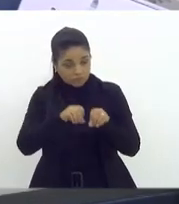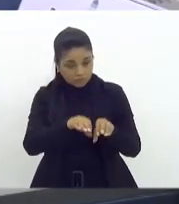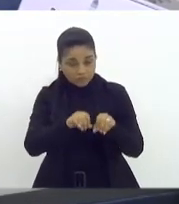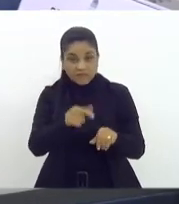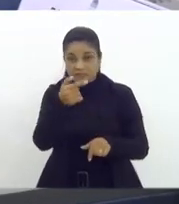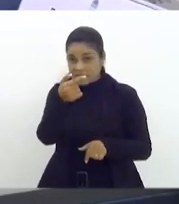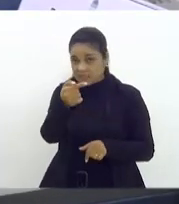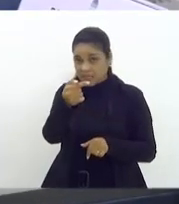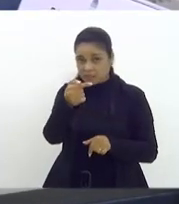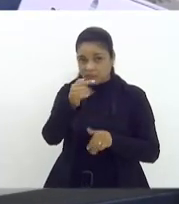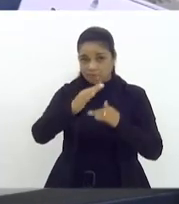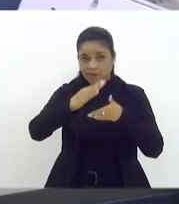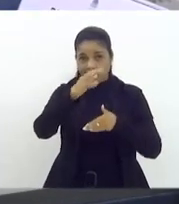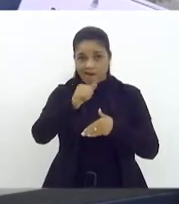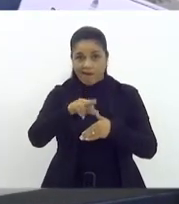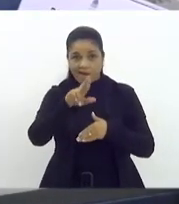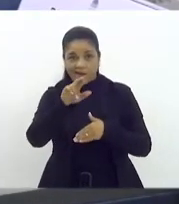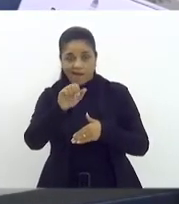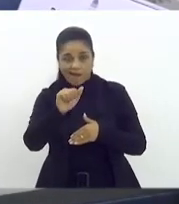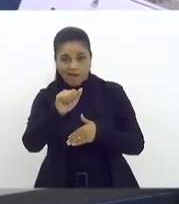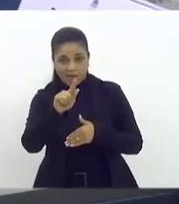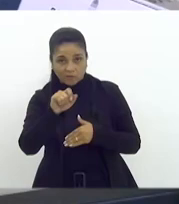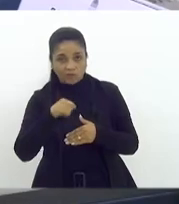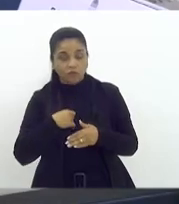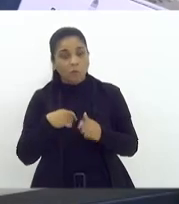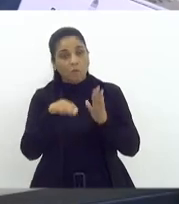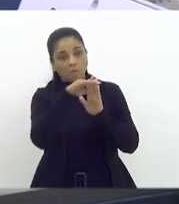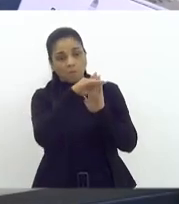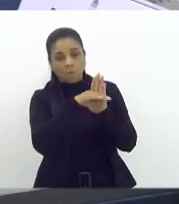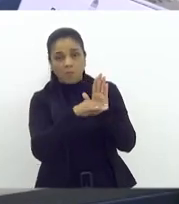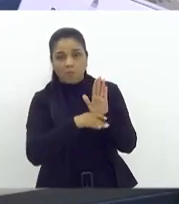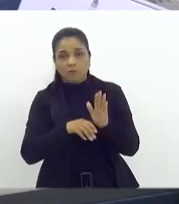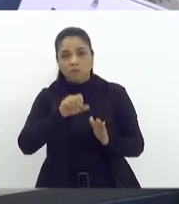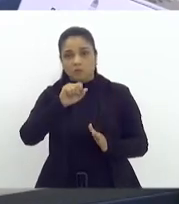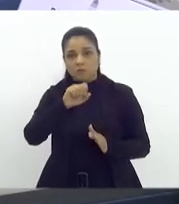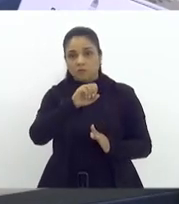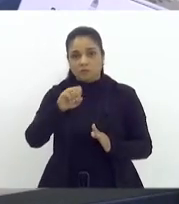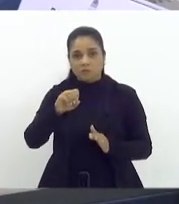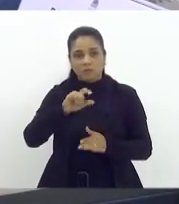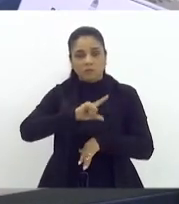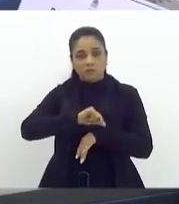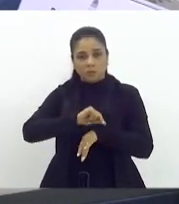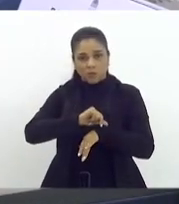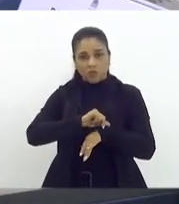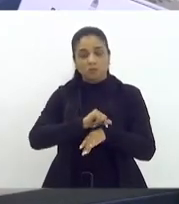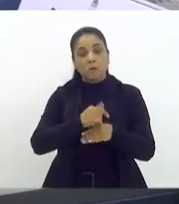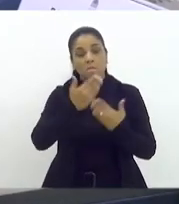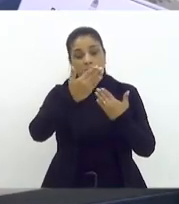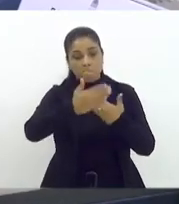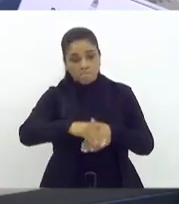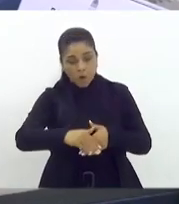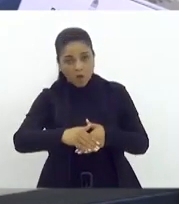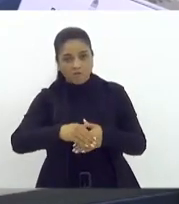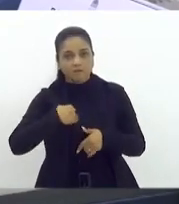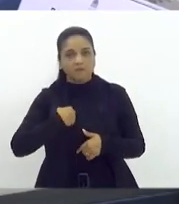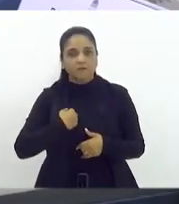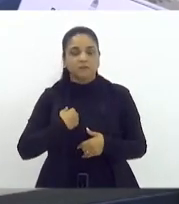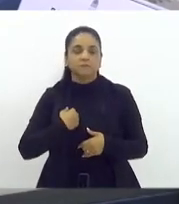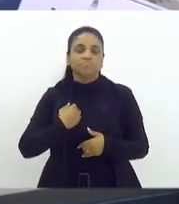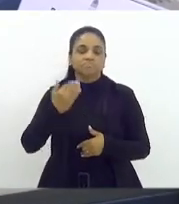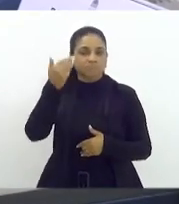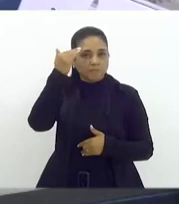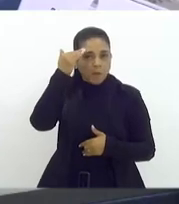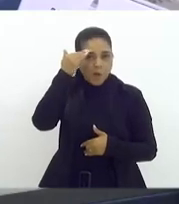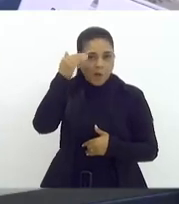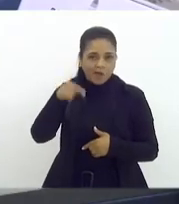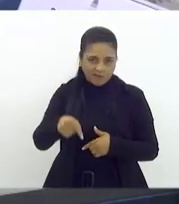lá com um programa de 840 horas aulas em que 40 horas é uma disciplina chamada provas de dependente da memória todos